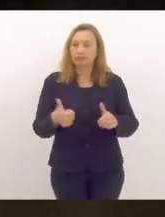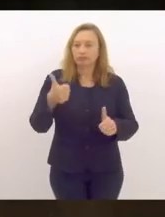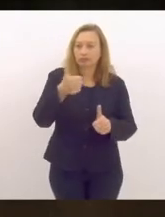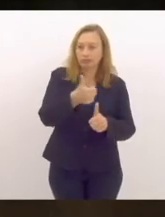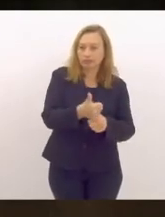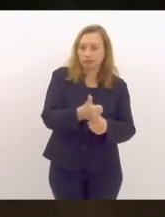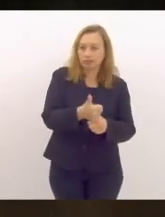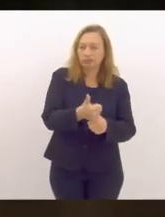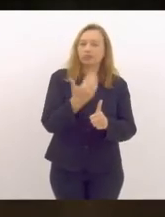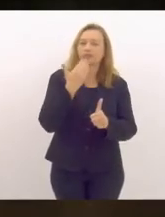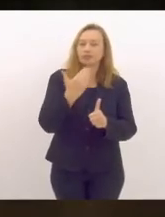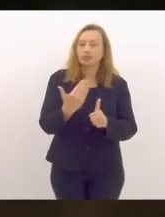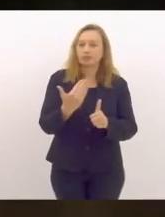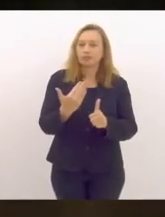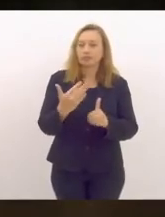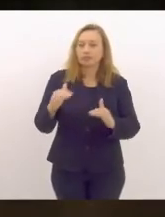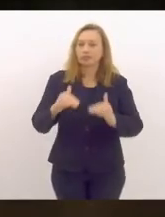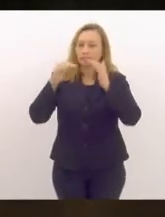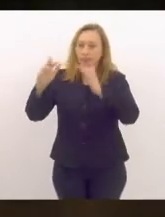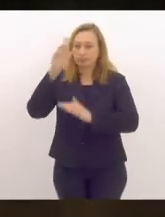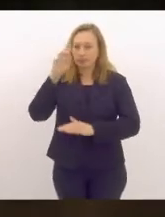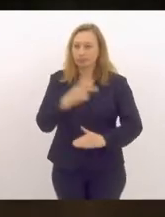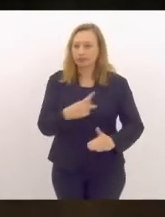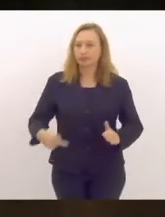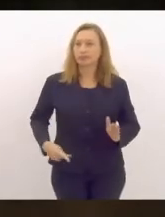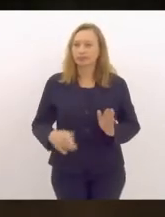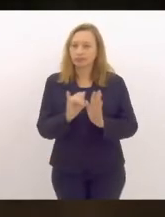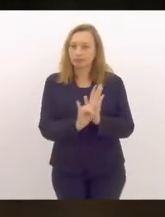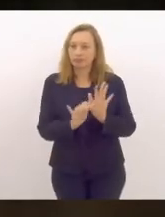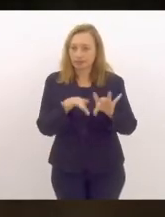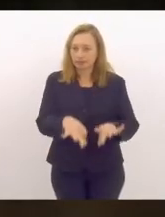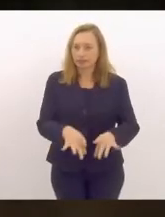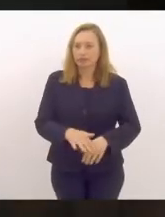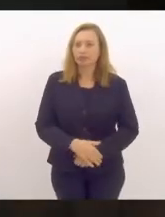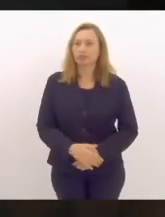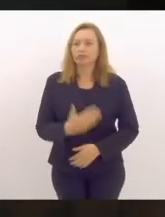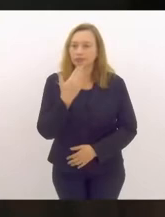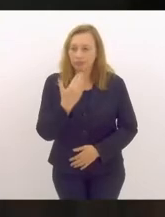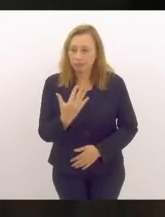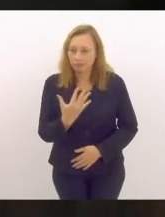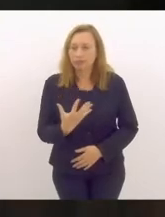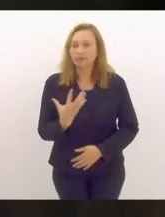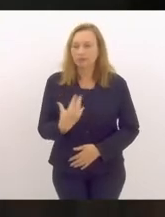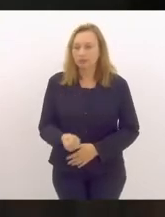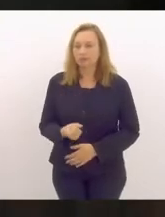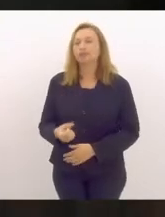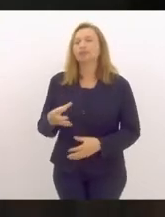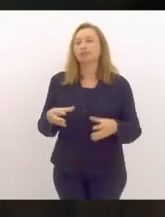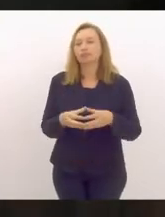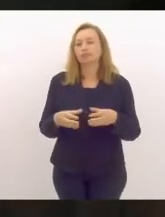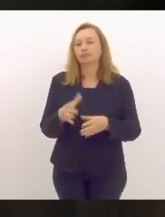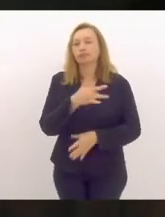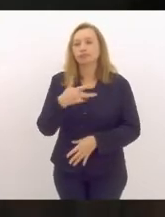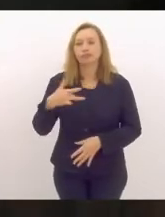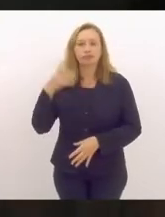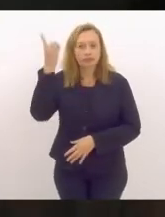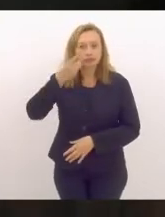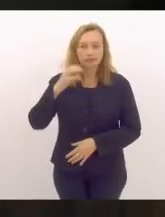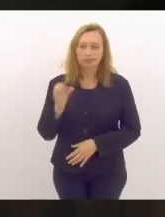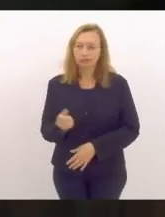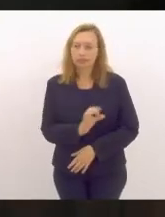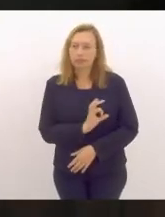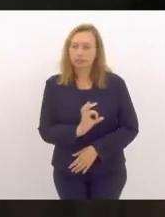substitutivo, pedindo a Vossa Excelência a forma final de redação. Que a presidência defere. Pela Comissão de Saúde, deputada Marta Rocha.